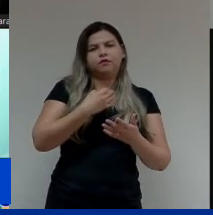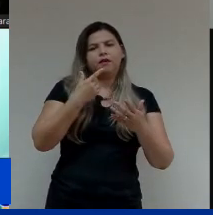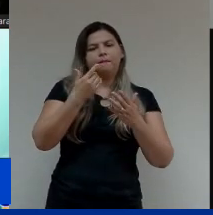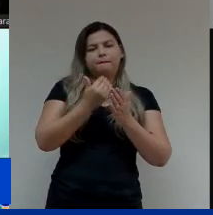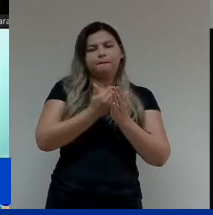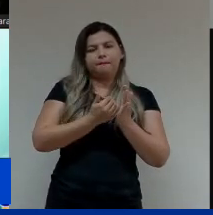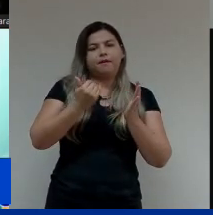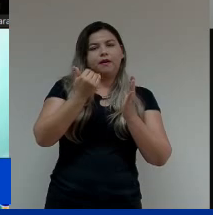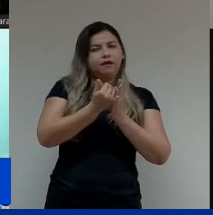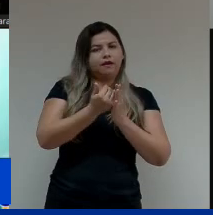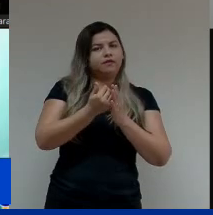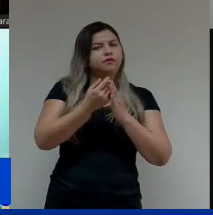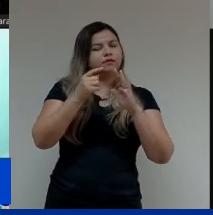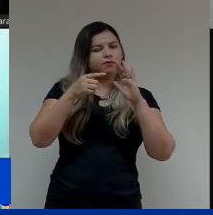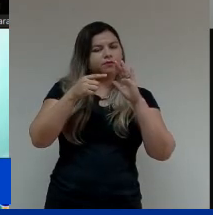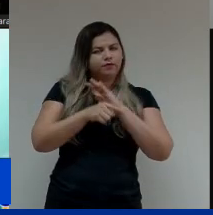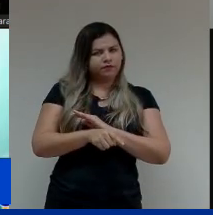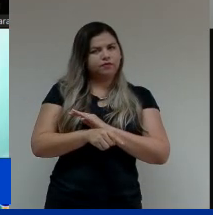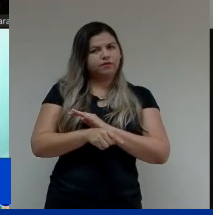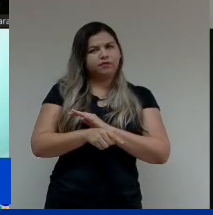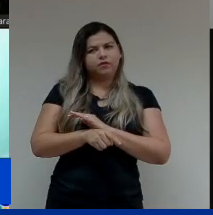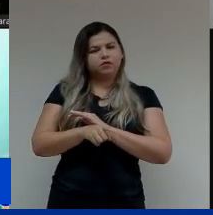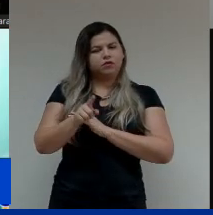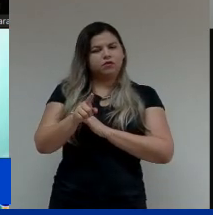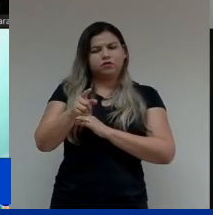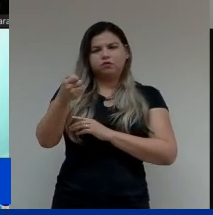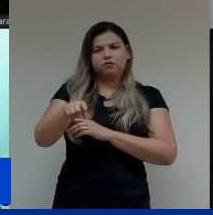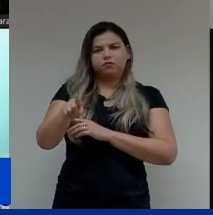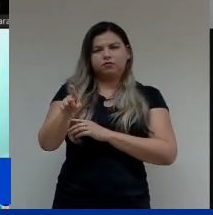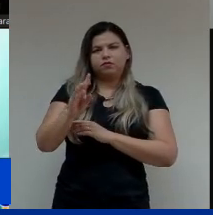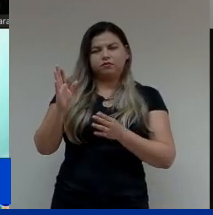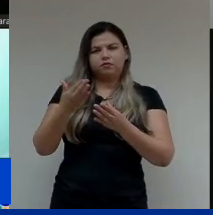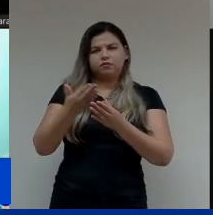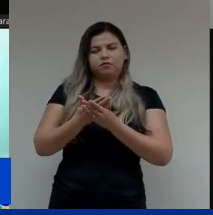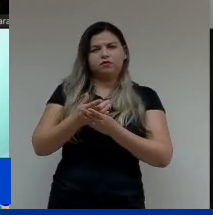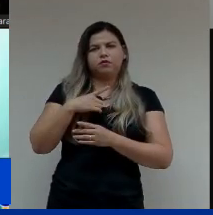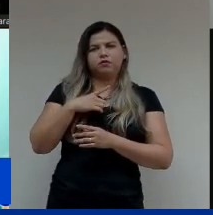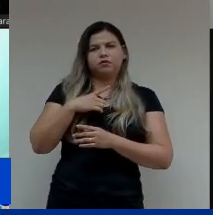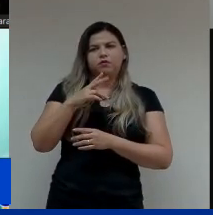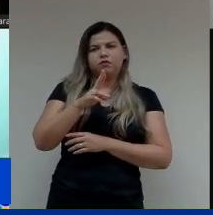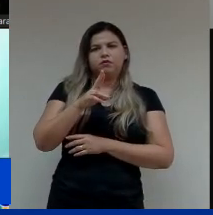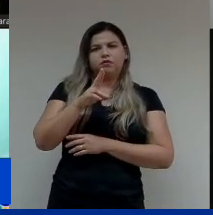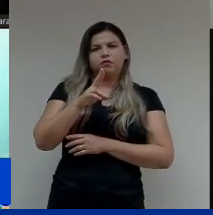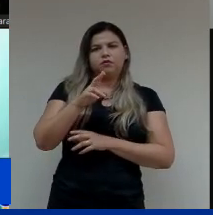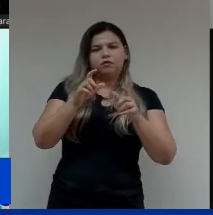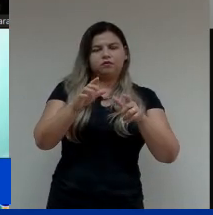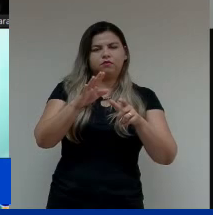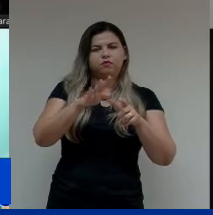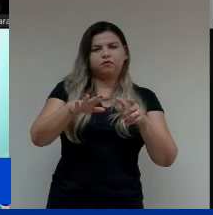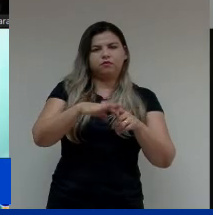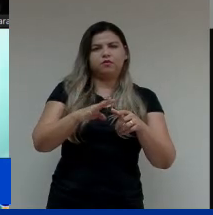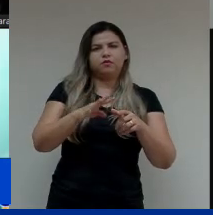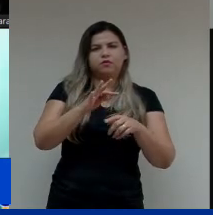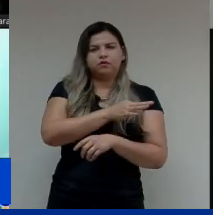mais aprofundadas, o que não foi trazido nos autos, tanto pela unidade técnica como pelo